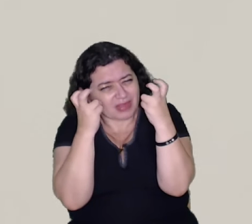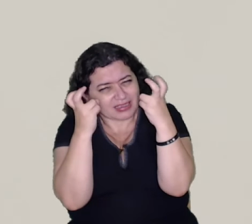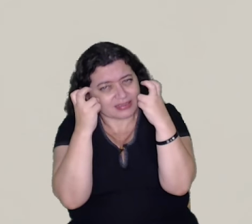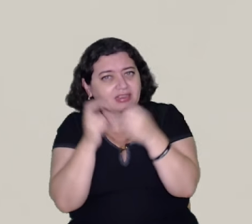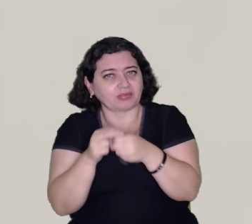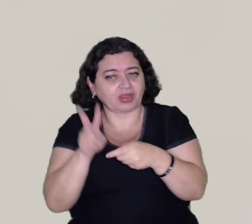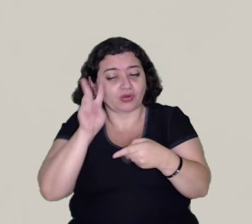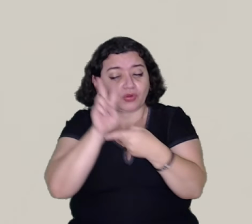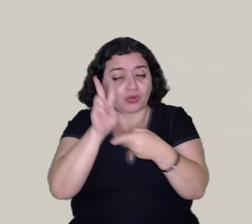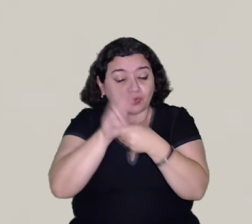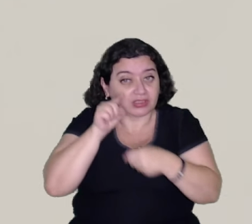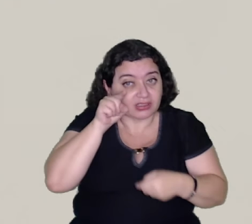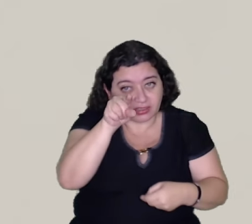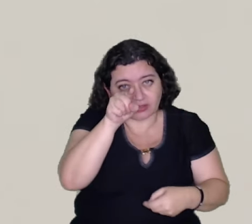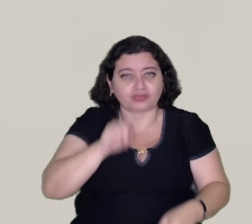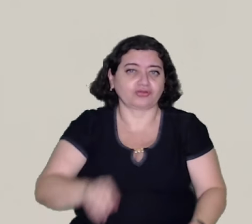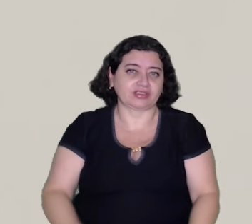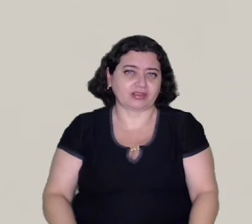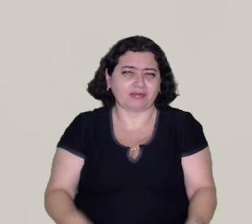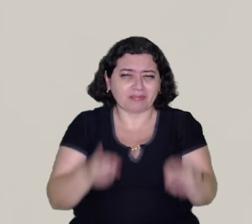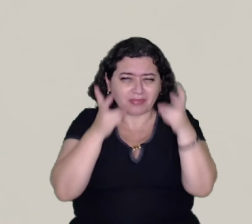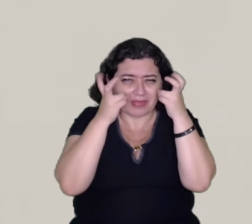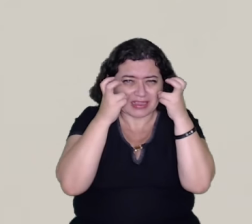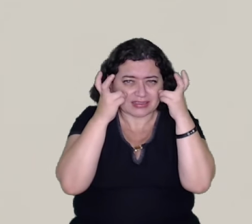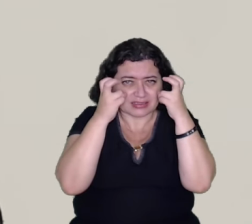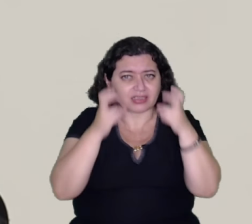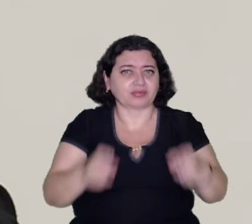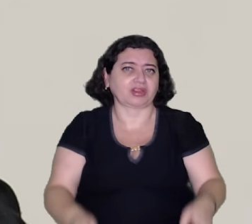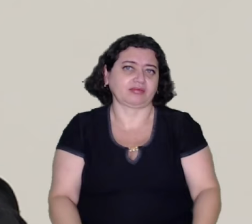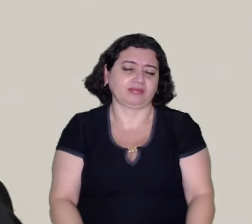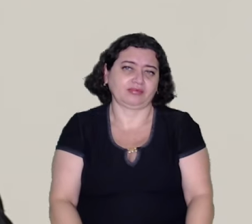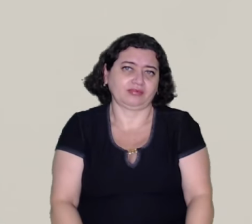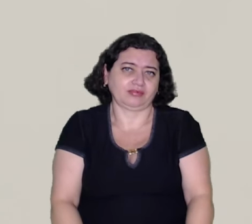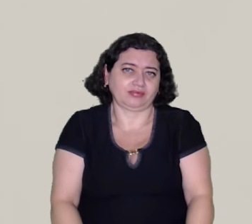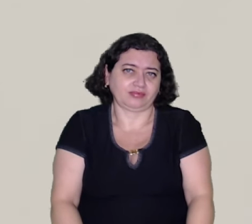cuidando de você. Perceba.